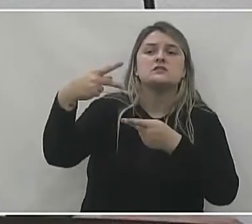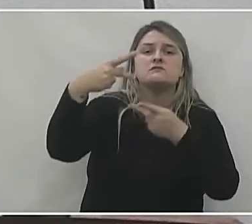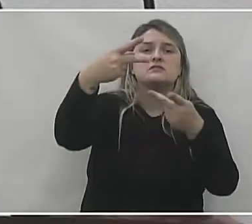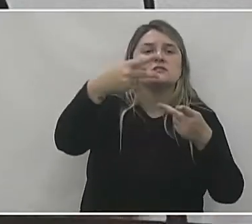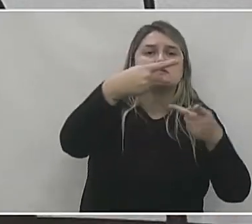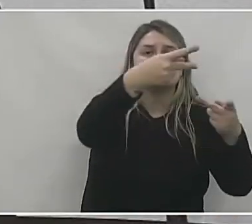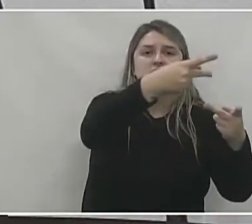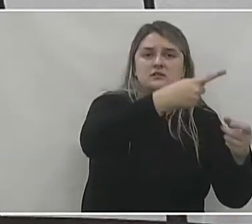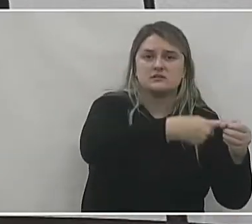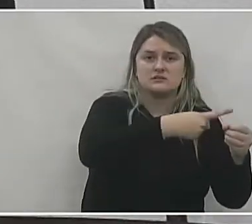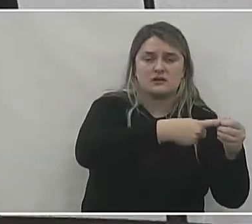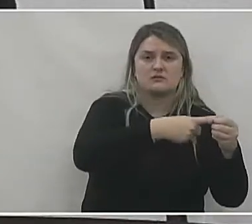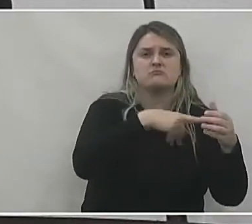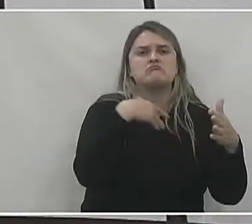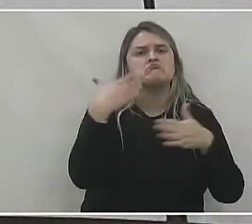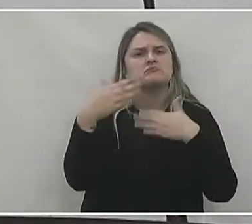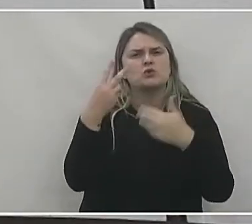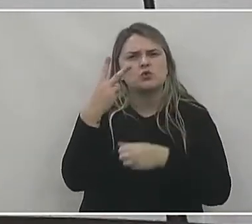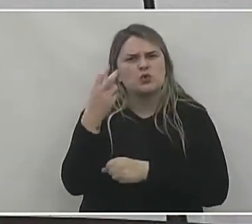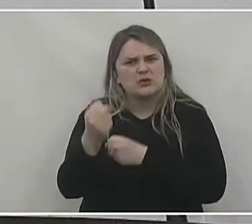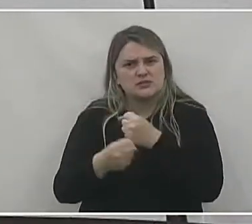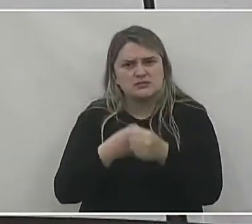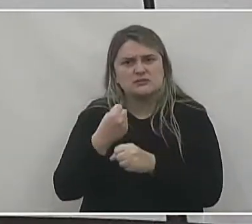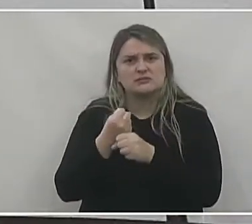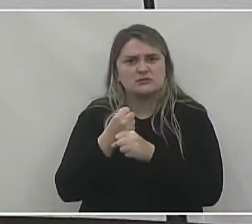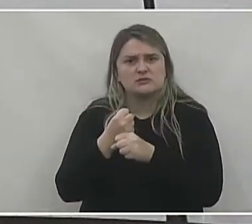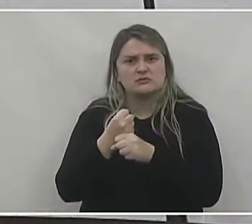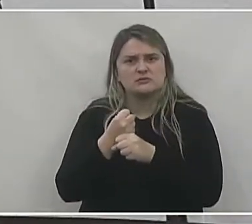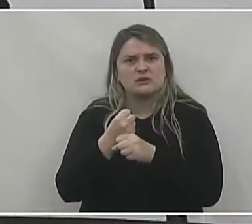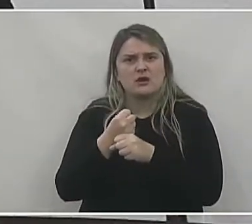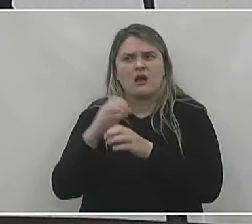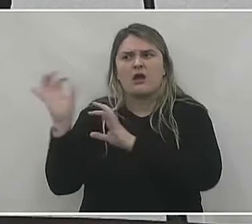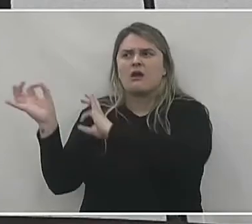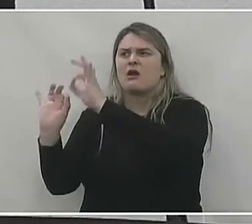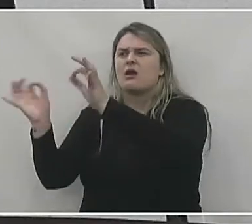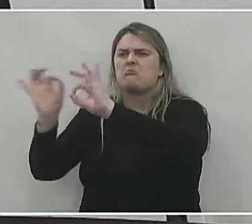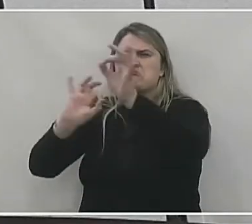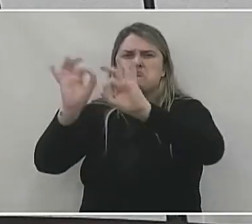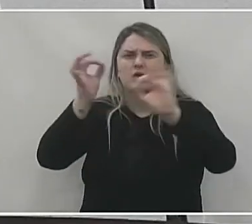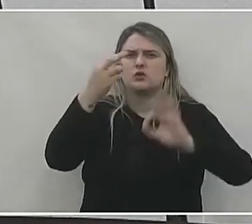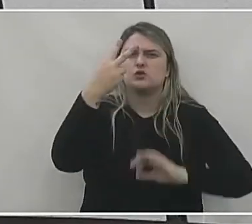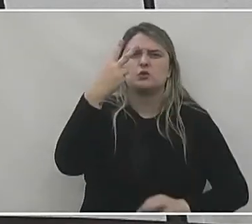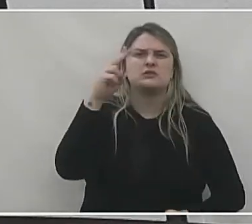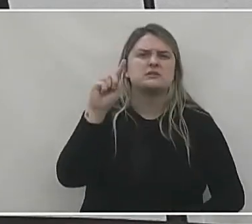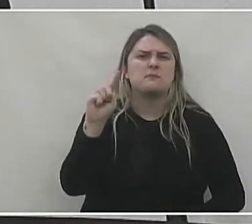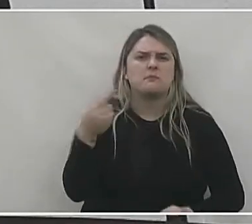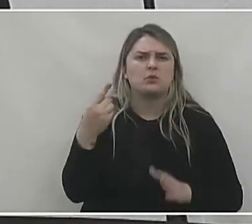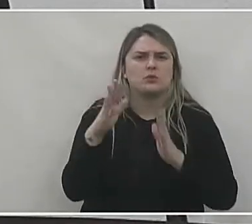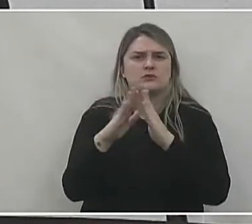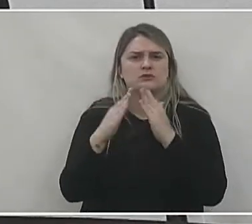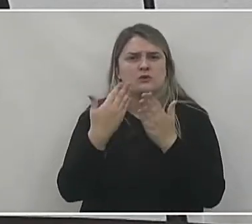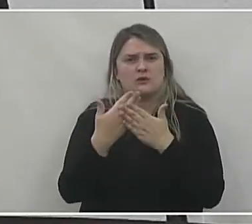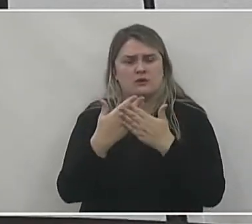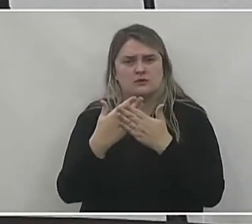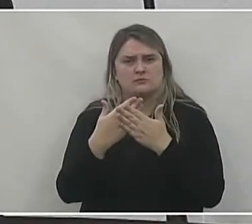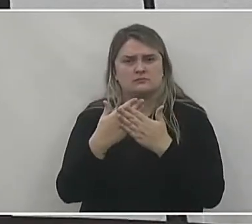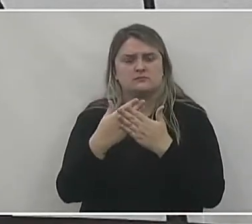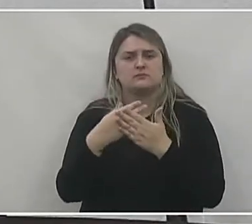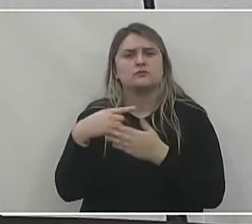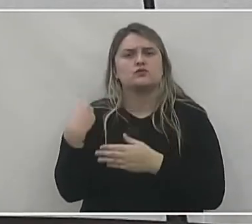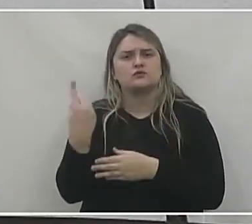cidades. Prova disso que, no decorrer de 2 anos, nós reformamos mais de 2.000 escolas.